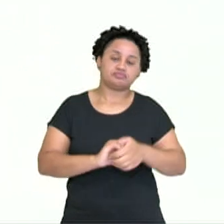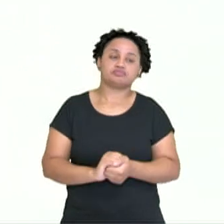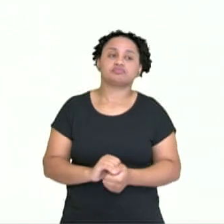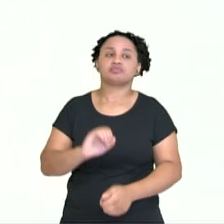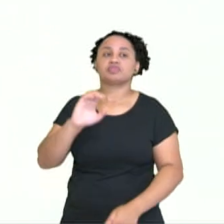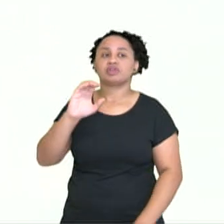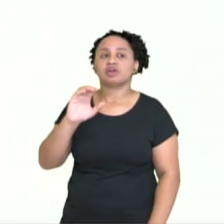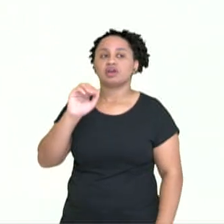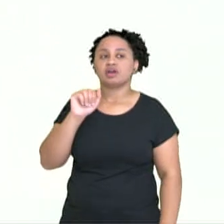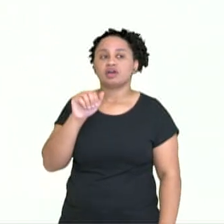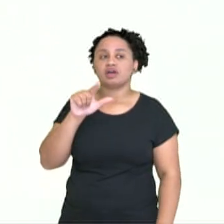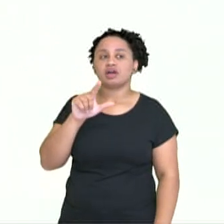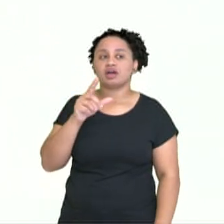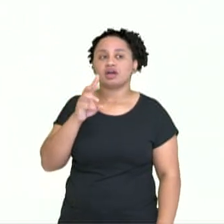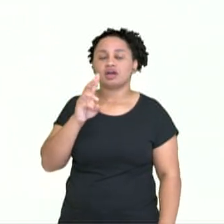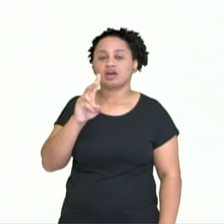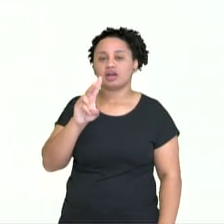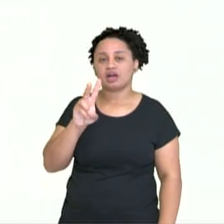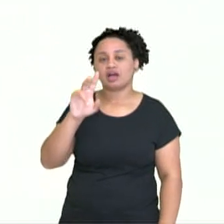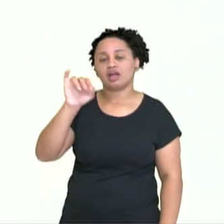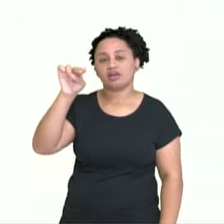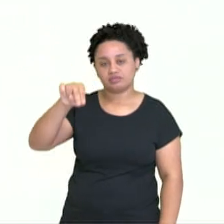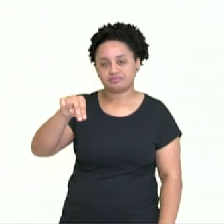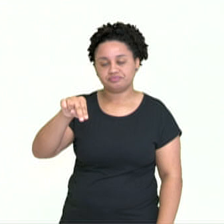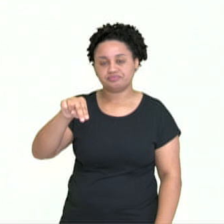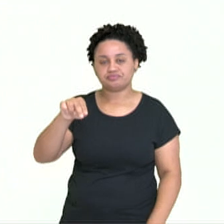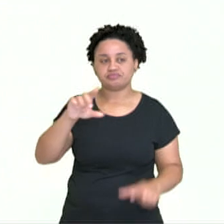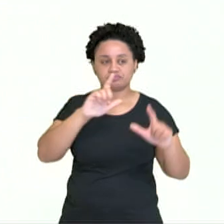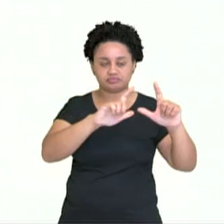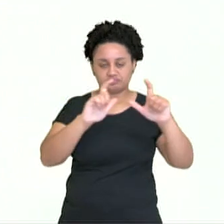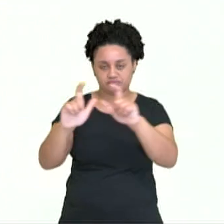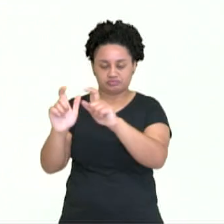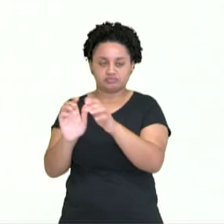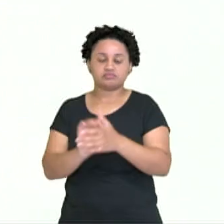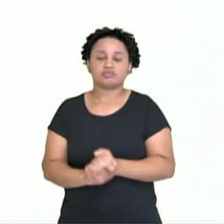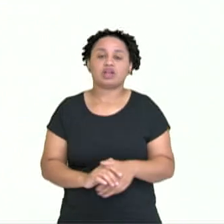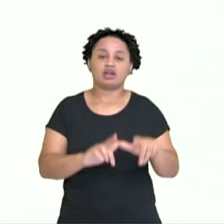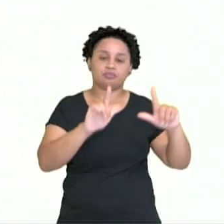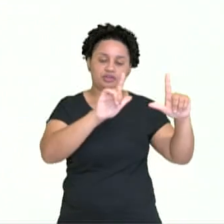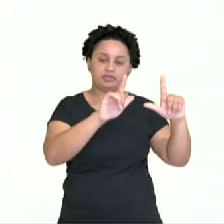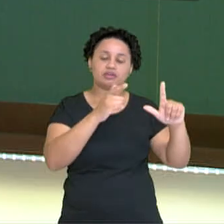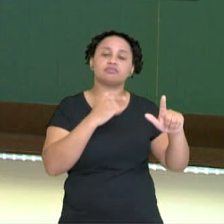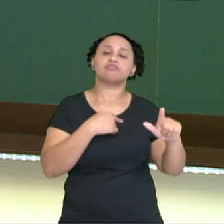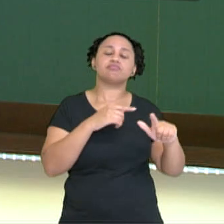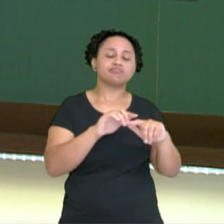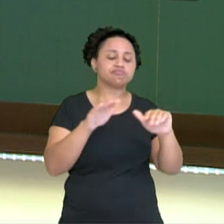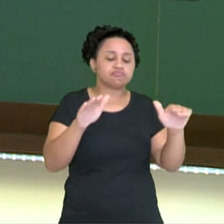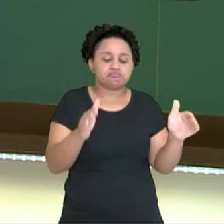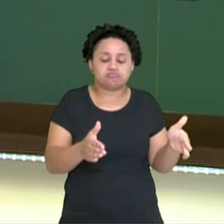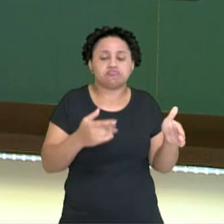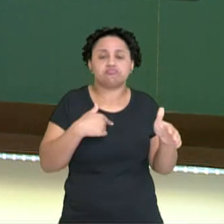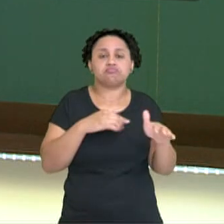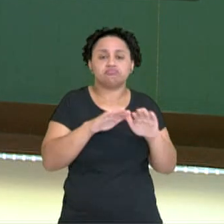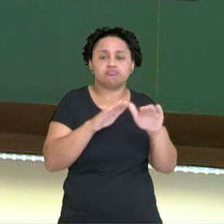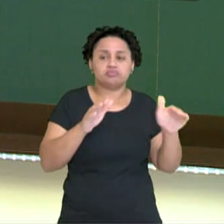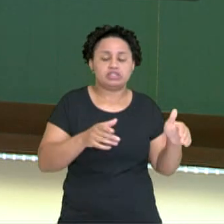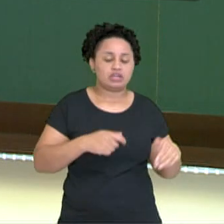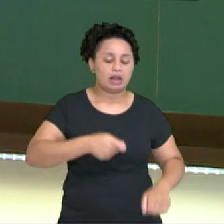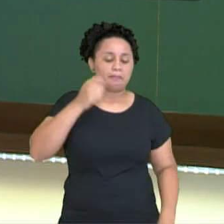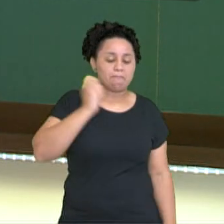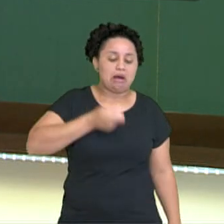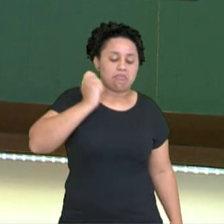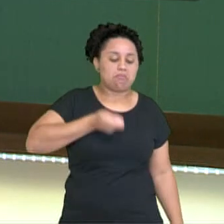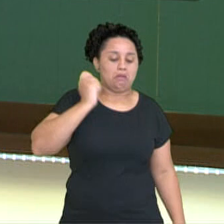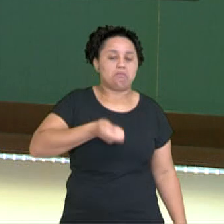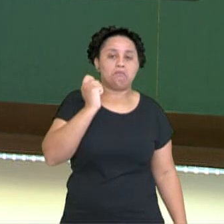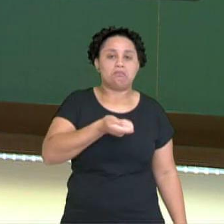Calvin, em 4 quadrinhos. E no primeiro quadrinho ele simplesmente está ali martelando, né? Pregando alguns preguinhos